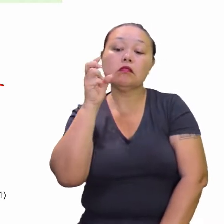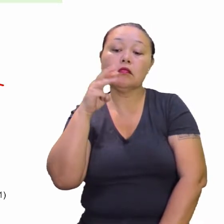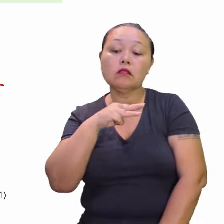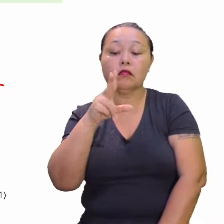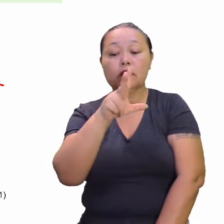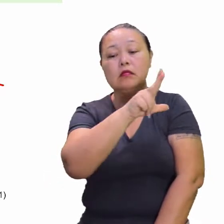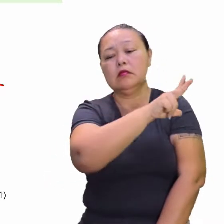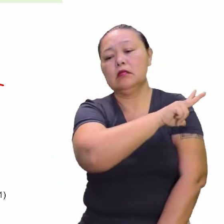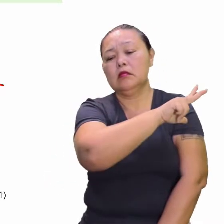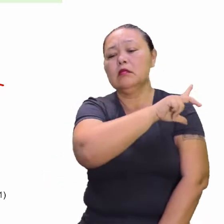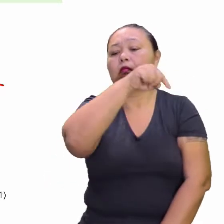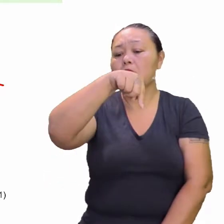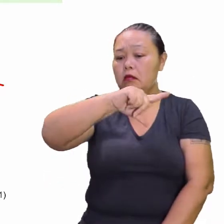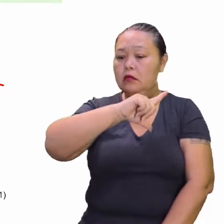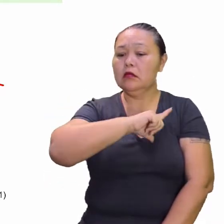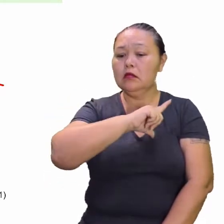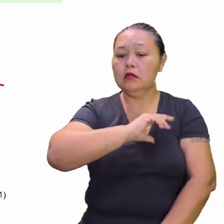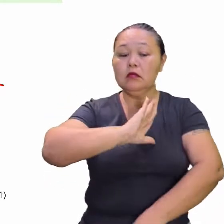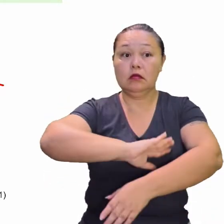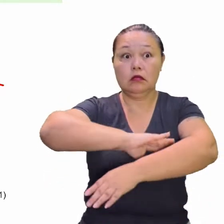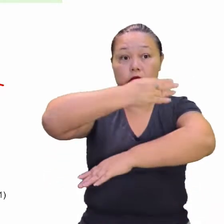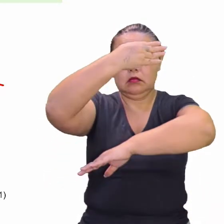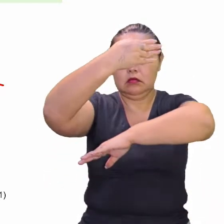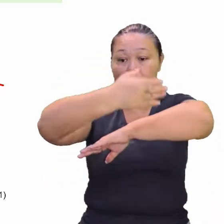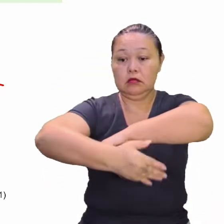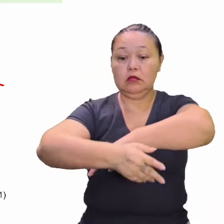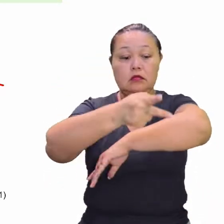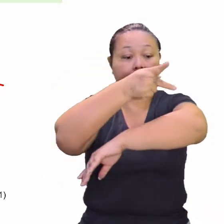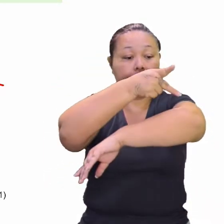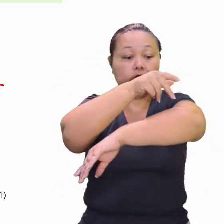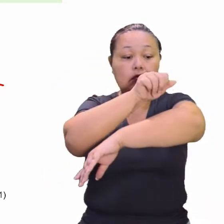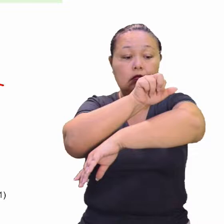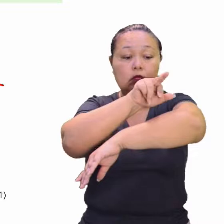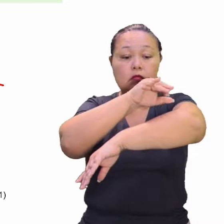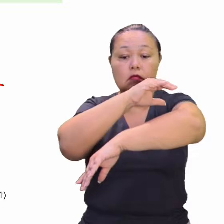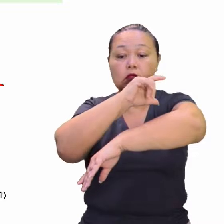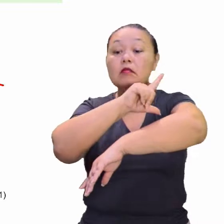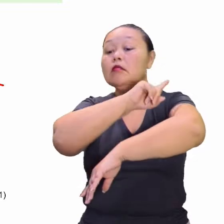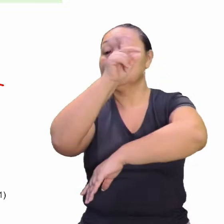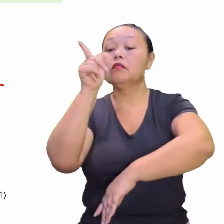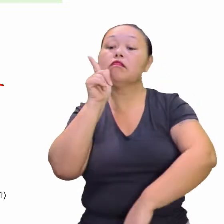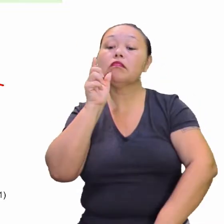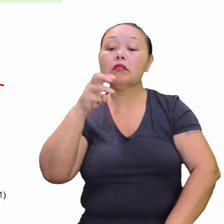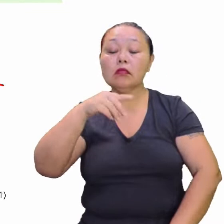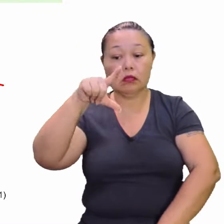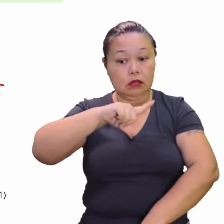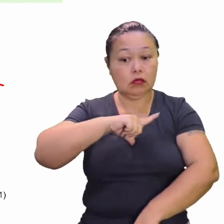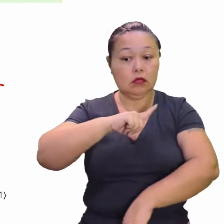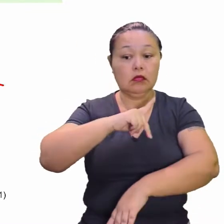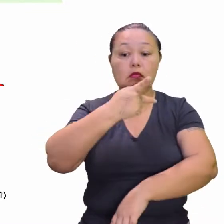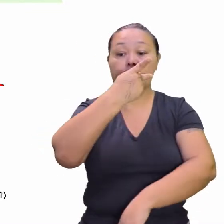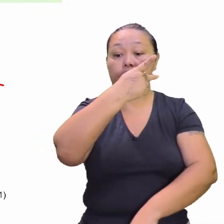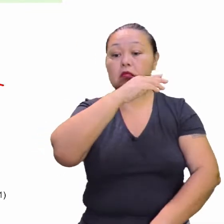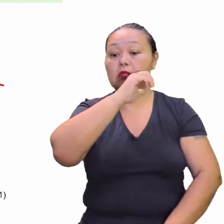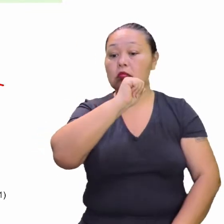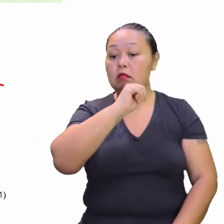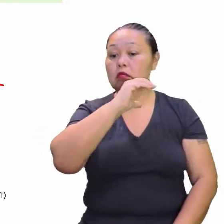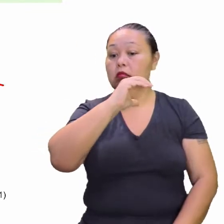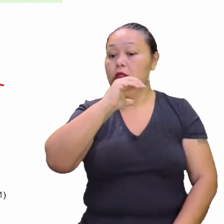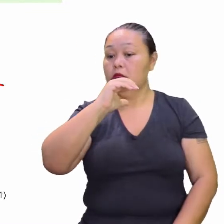Sul, Vilhena, pode dizer, não, mas aqui tem a Chapada dos Parecis. Aí os meninos lá de Guajará vão dizer, ah, professor, mas aqui tem o Pacás